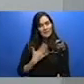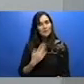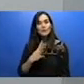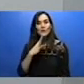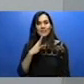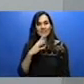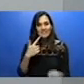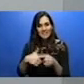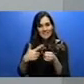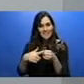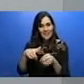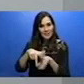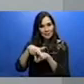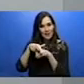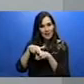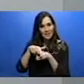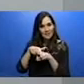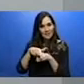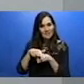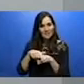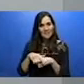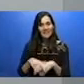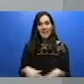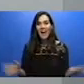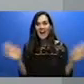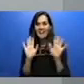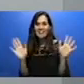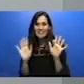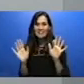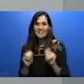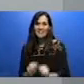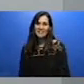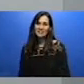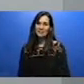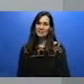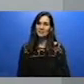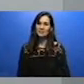mais da nossa cidade. E a gente se vê, então, numa próxima aula, tá bom? Até mais. Tchau, tchau.